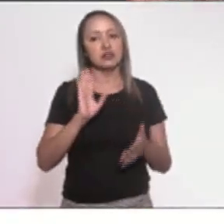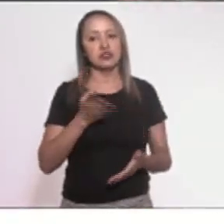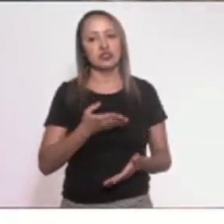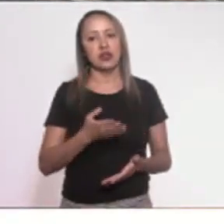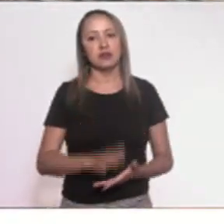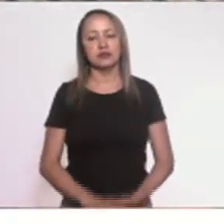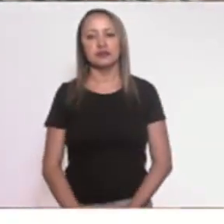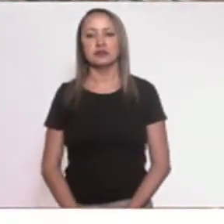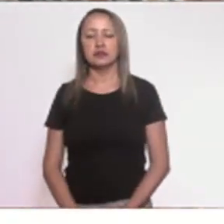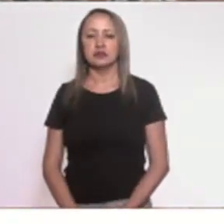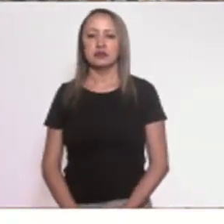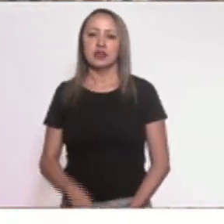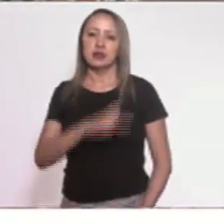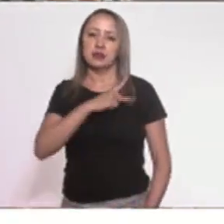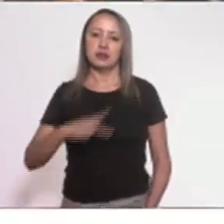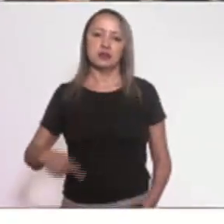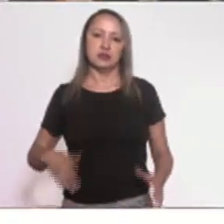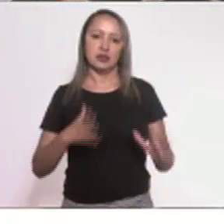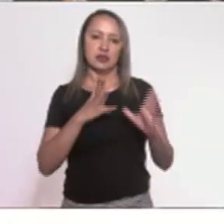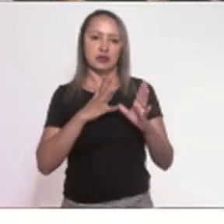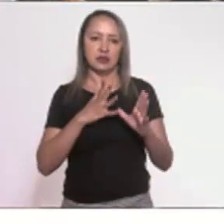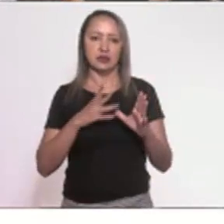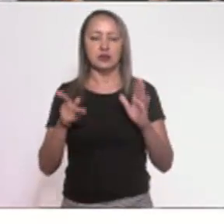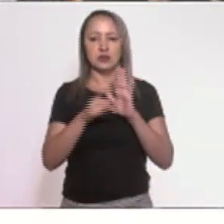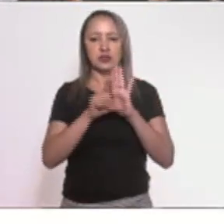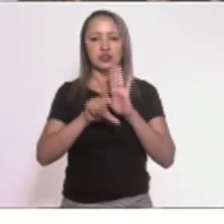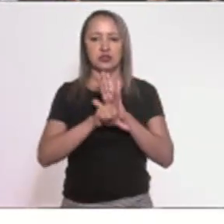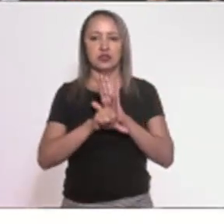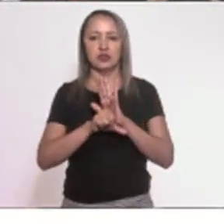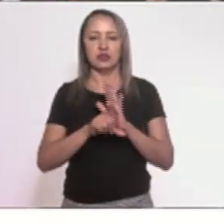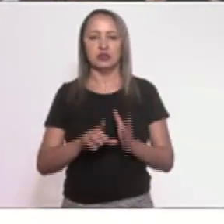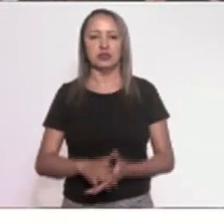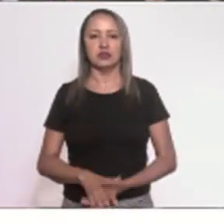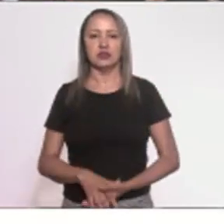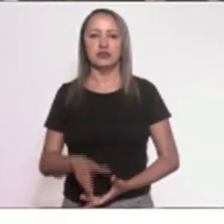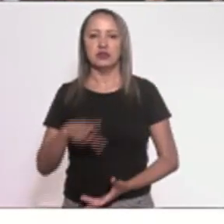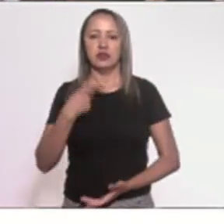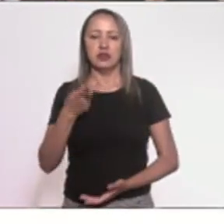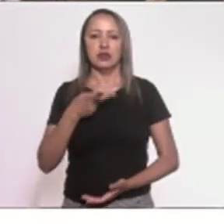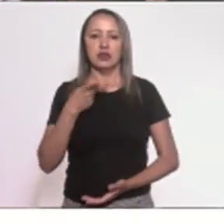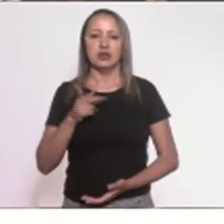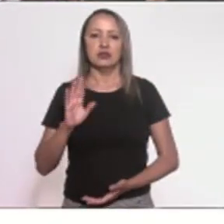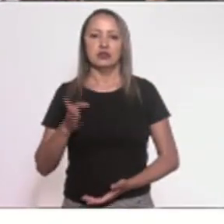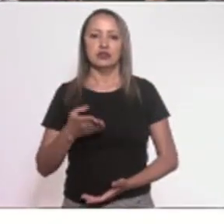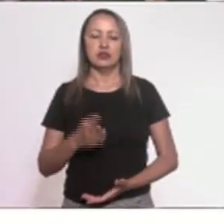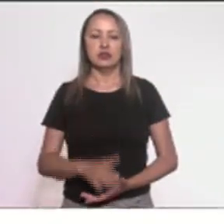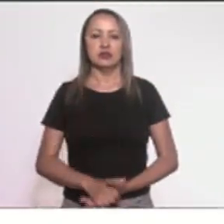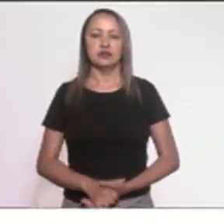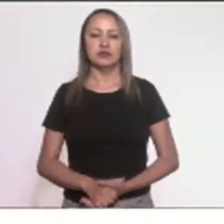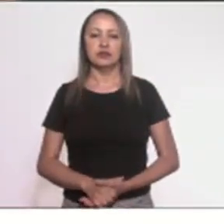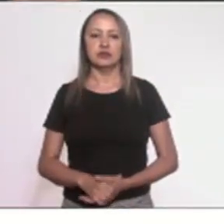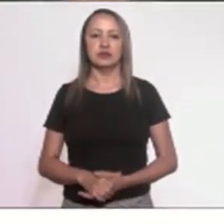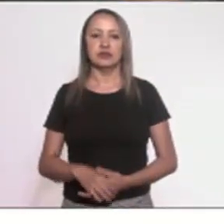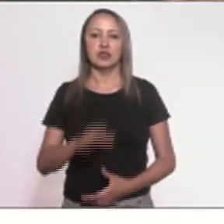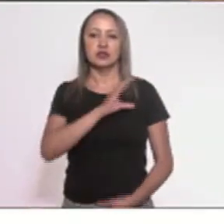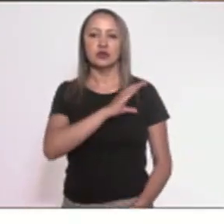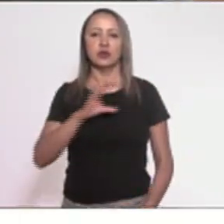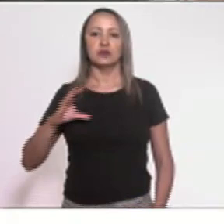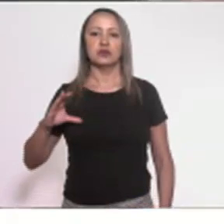ordem. A respeito do projeto de lei que já foi dado parecer das comissões e por falta de quórum não